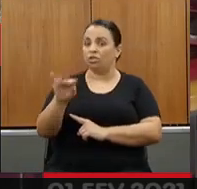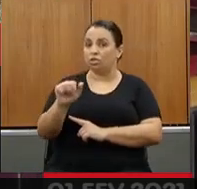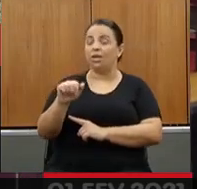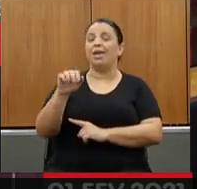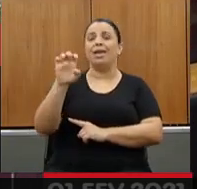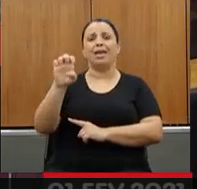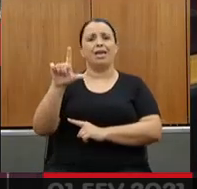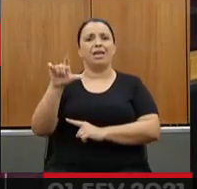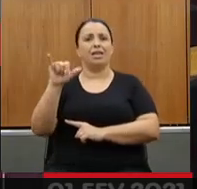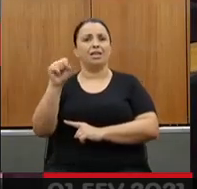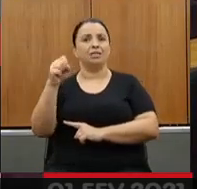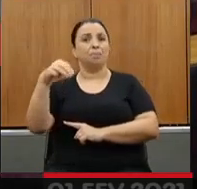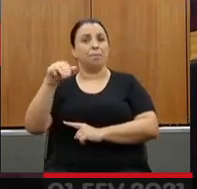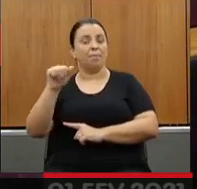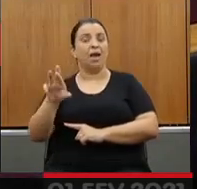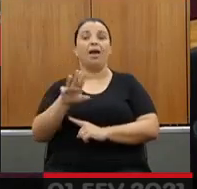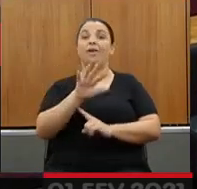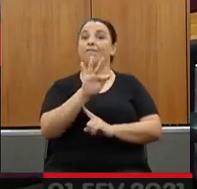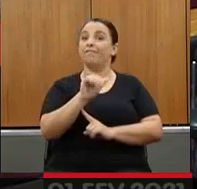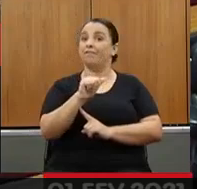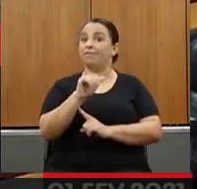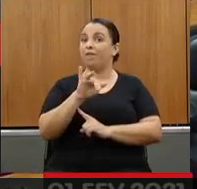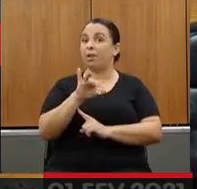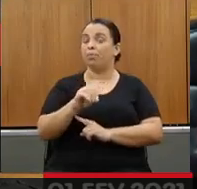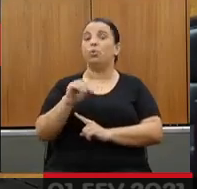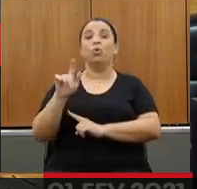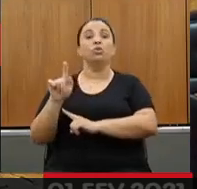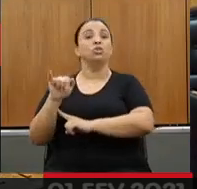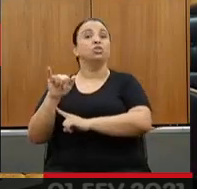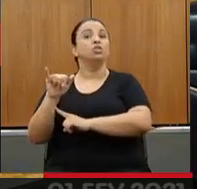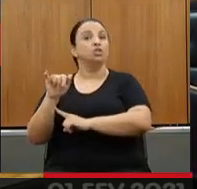Fábio Avelar de Oliveira, Gil Pereira,